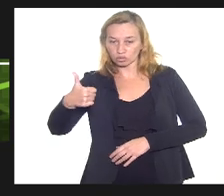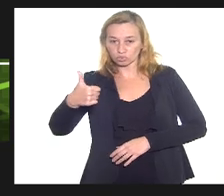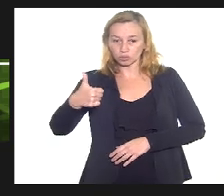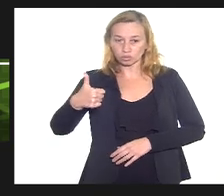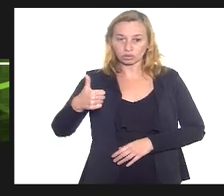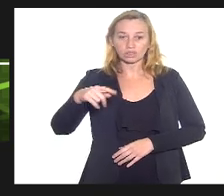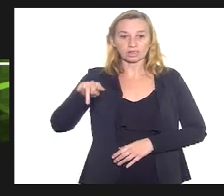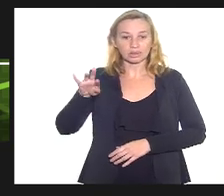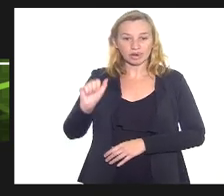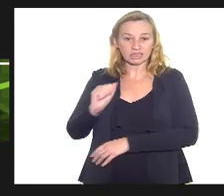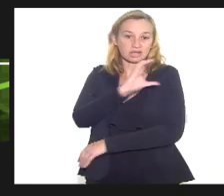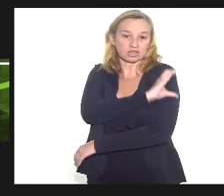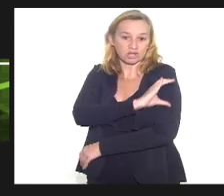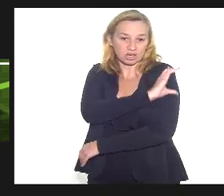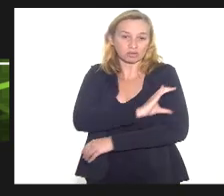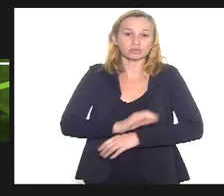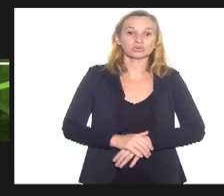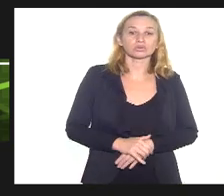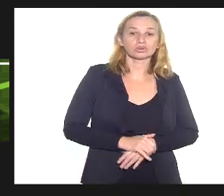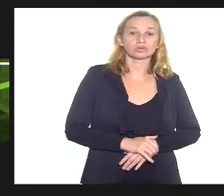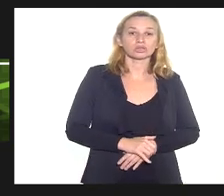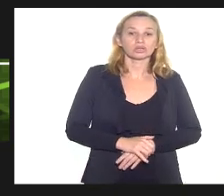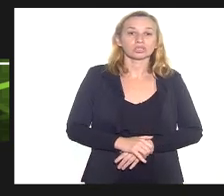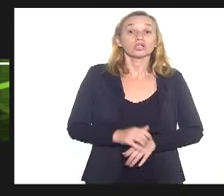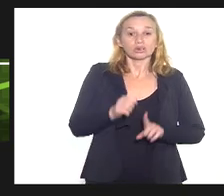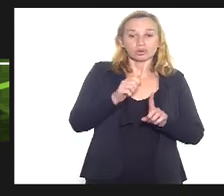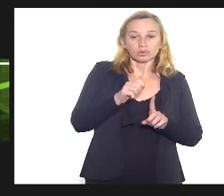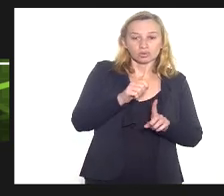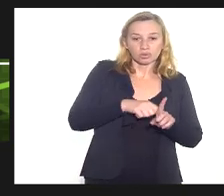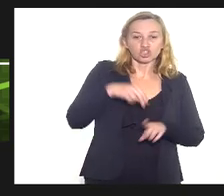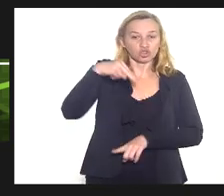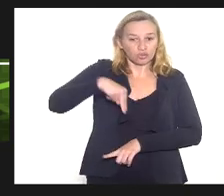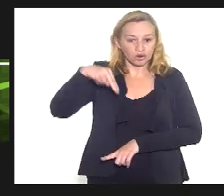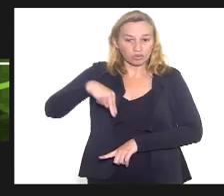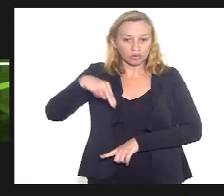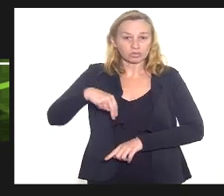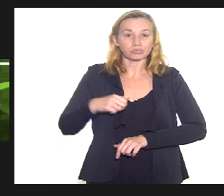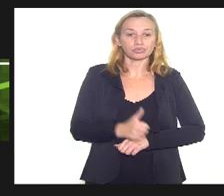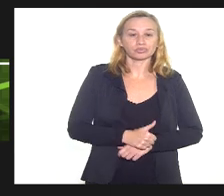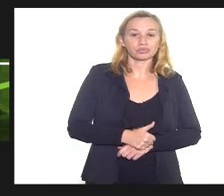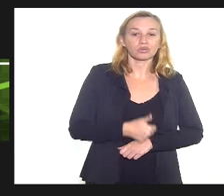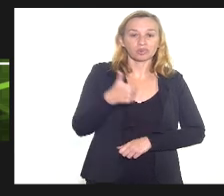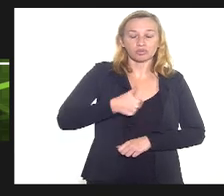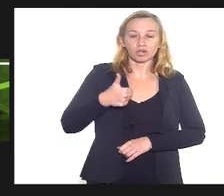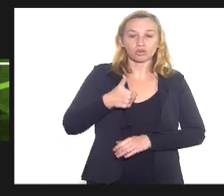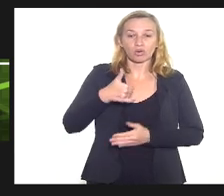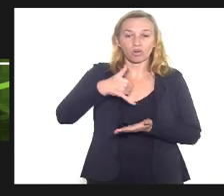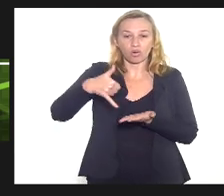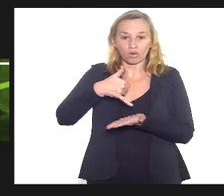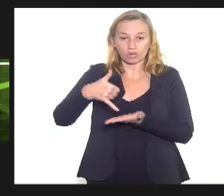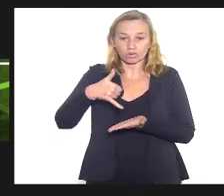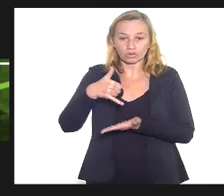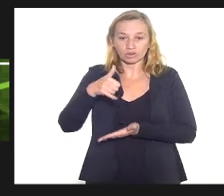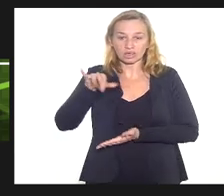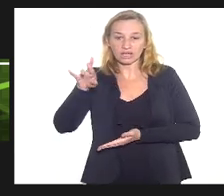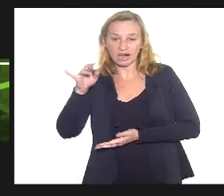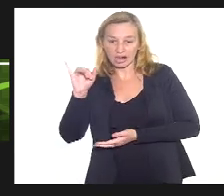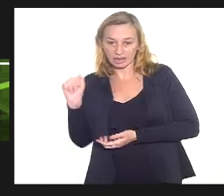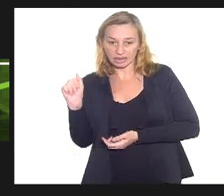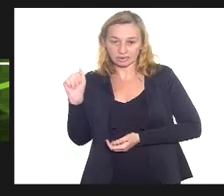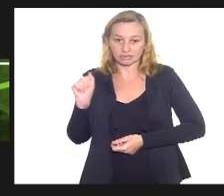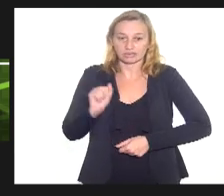na Bacia de Campos. E nesse mesmo ano, no mês de novembro, nós tivemos o primeiro óleo